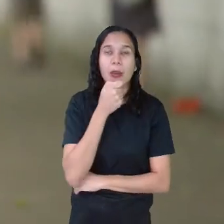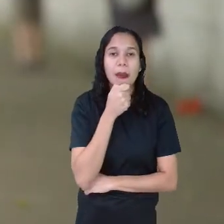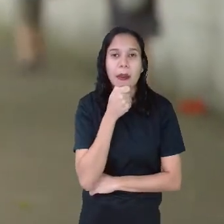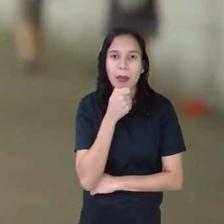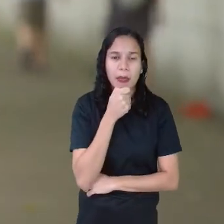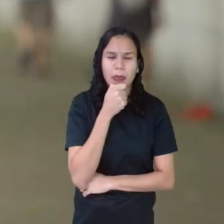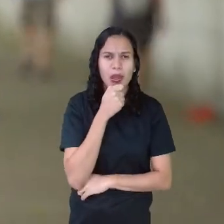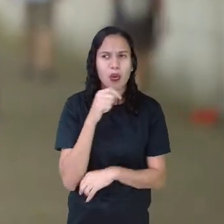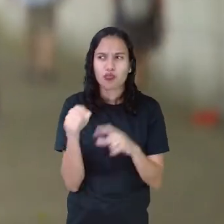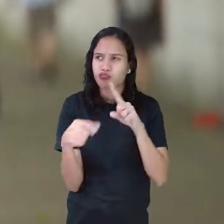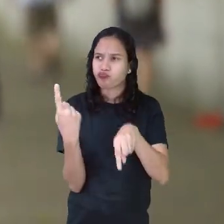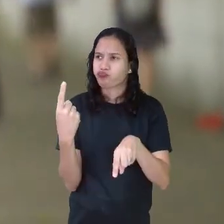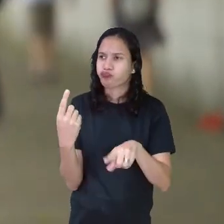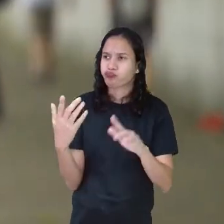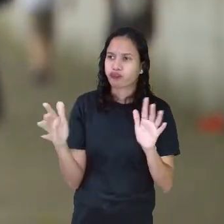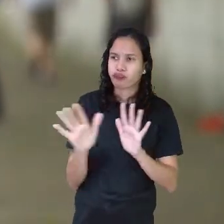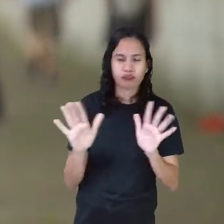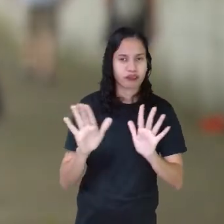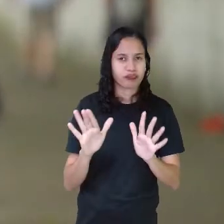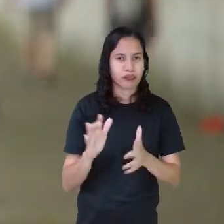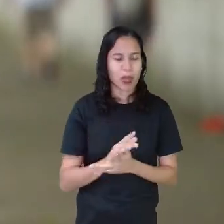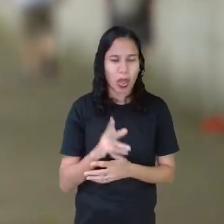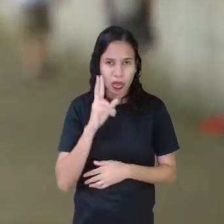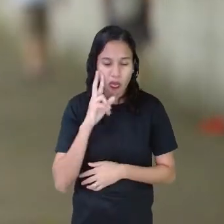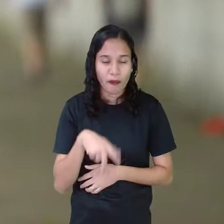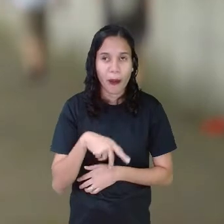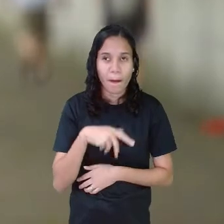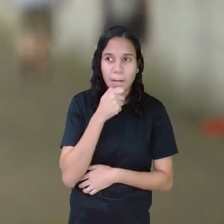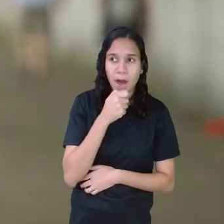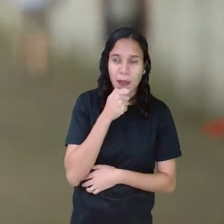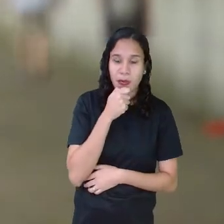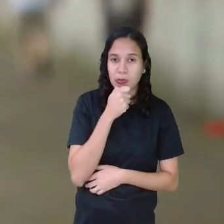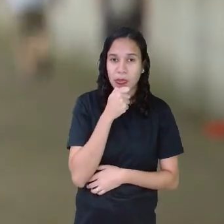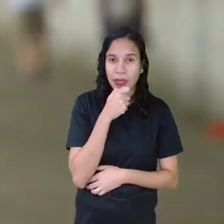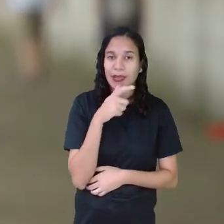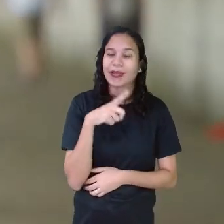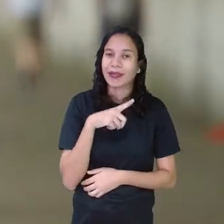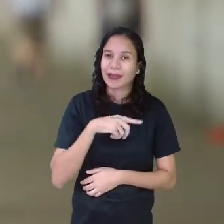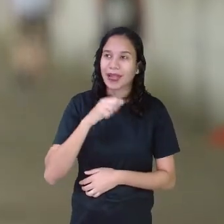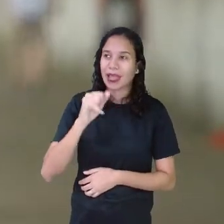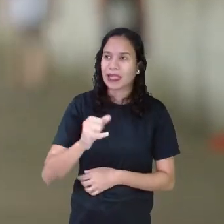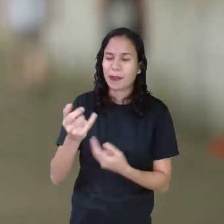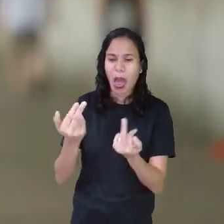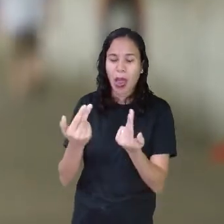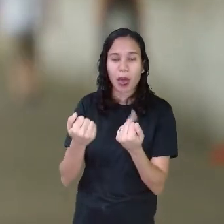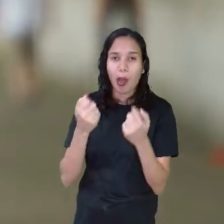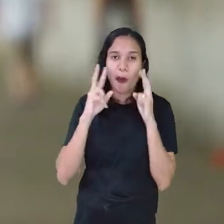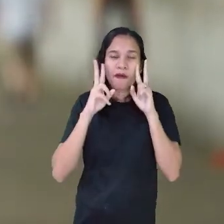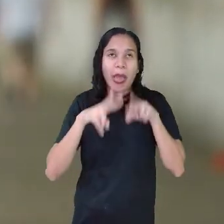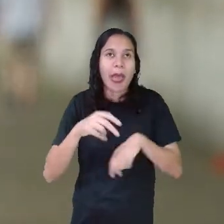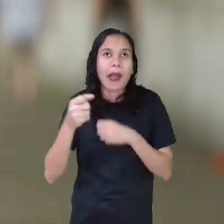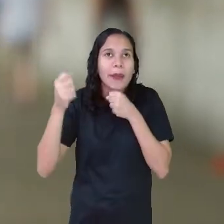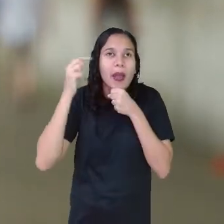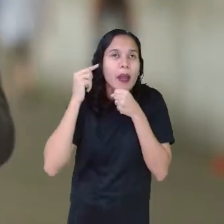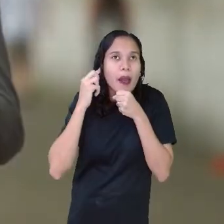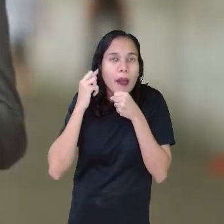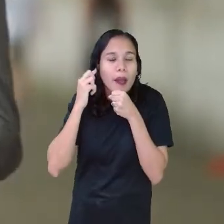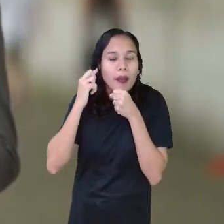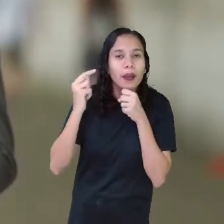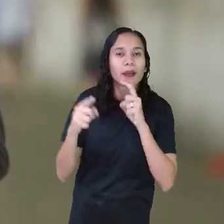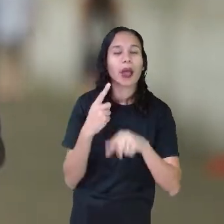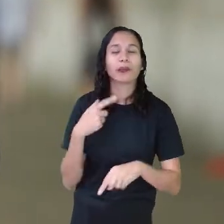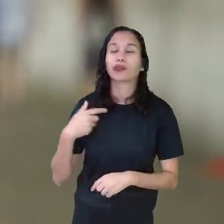Estão observando? Aquele que a gente vê, né? Tem um microfone aí que está captando a voz dele, mas ninguém está vendo aí. Ele